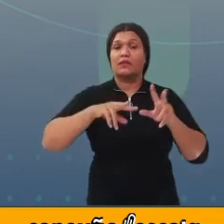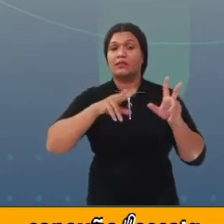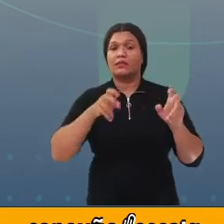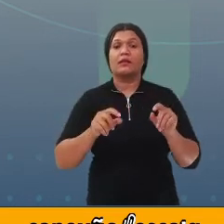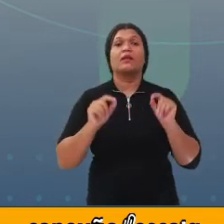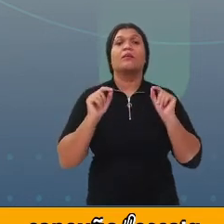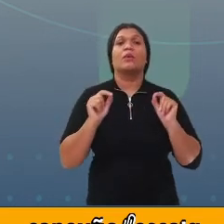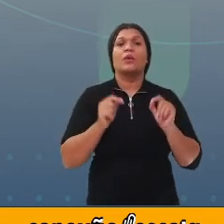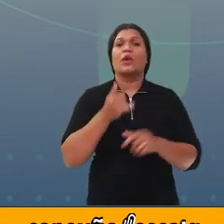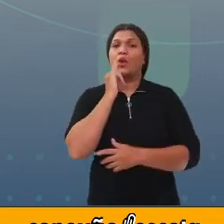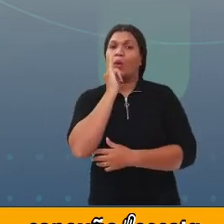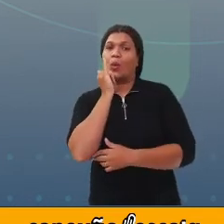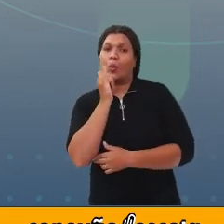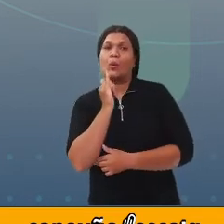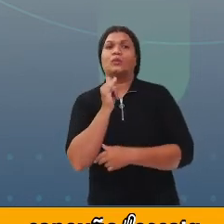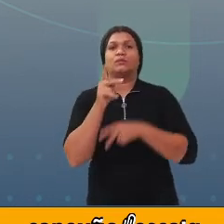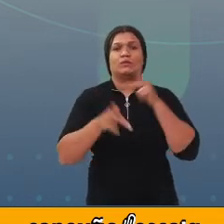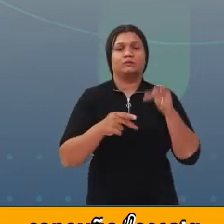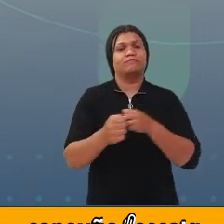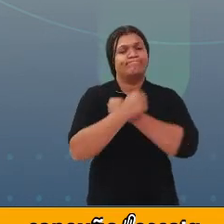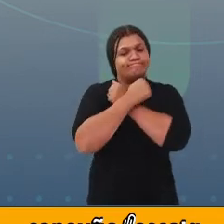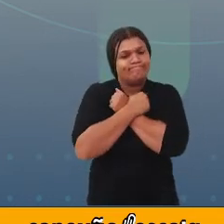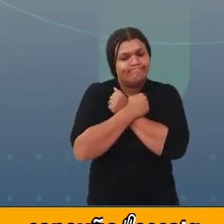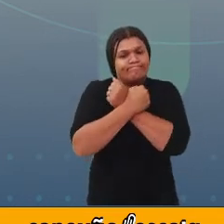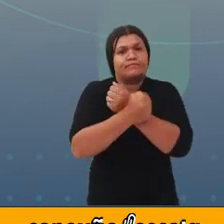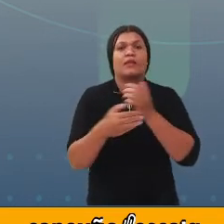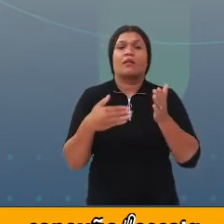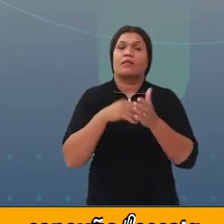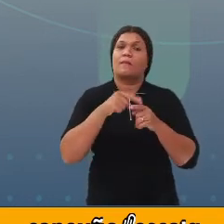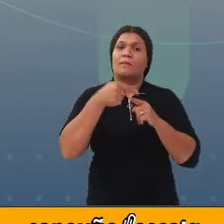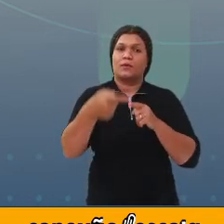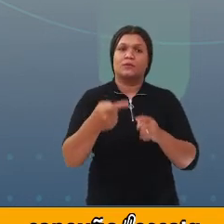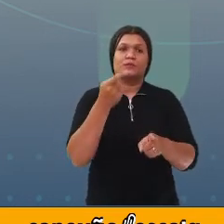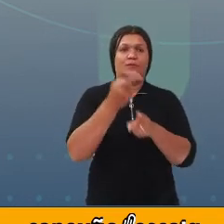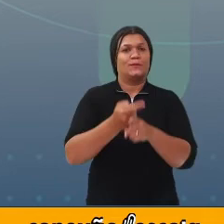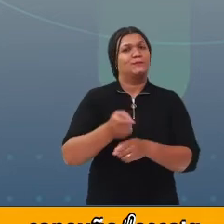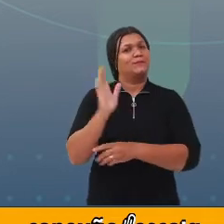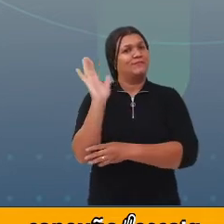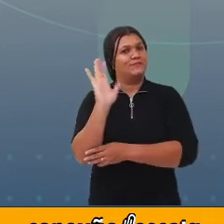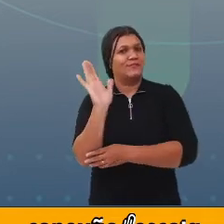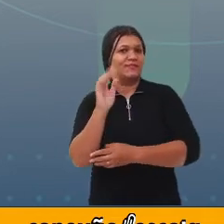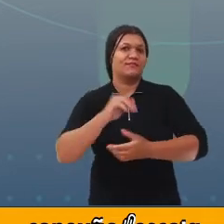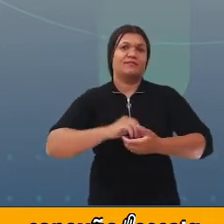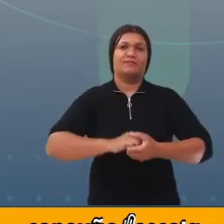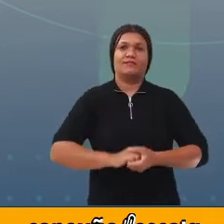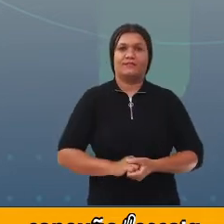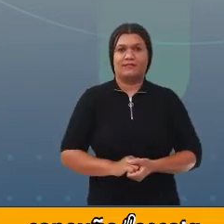sobre o conto popular. Um grande abraço e até o nosso próximo encontro. Tchau, tchau.